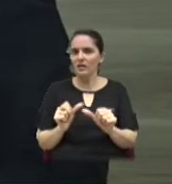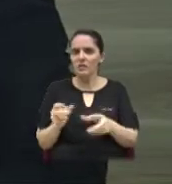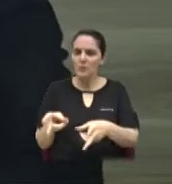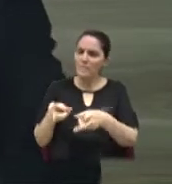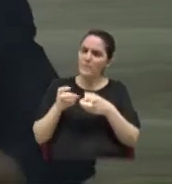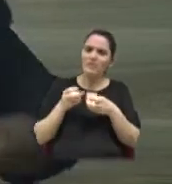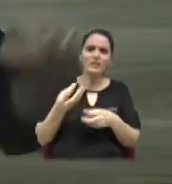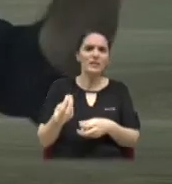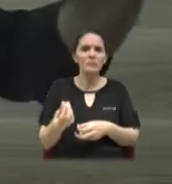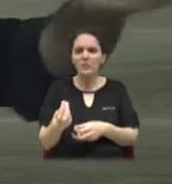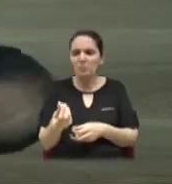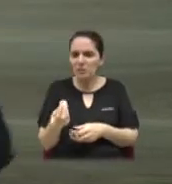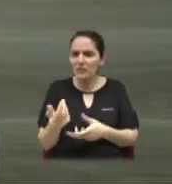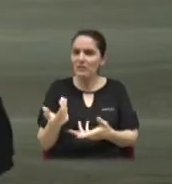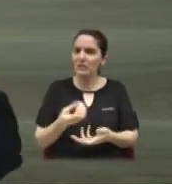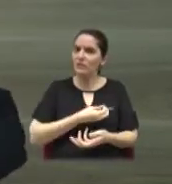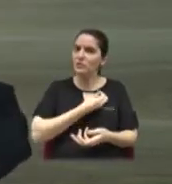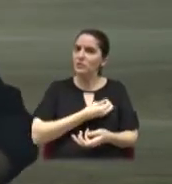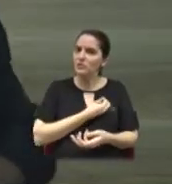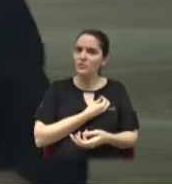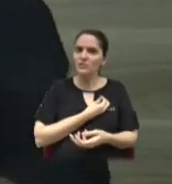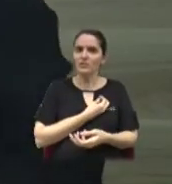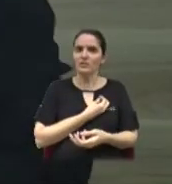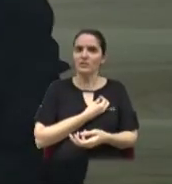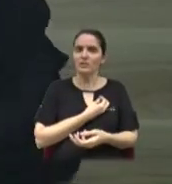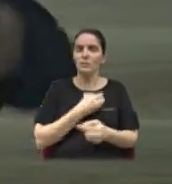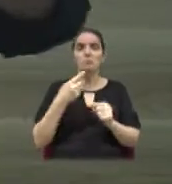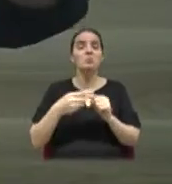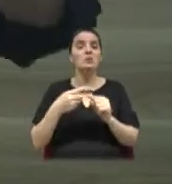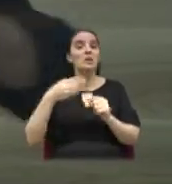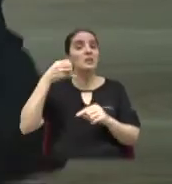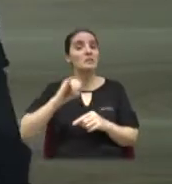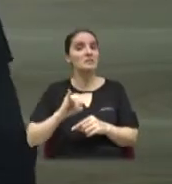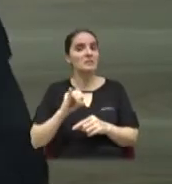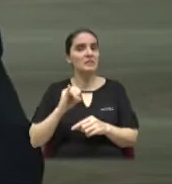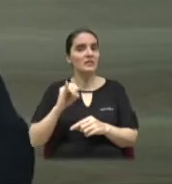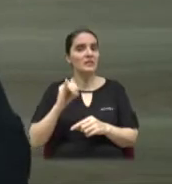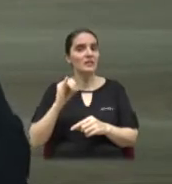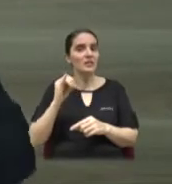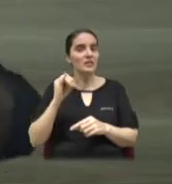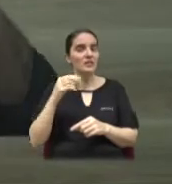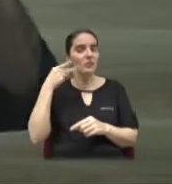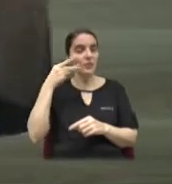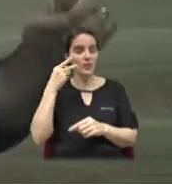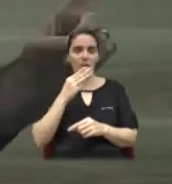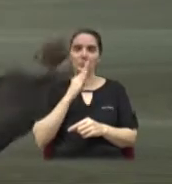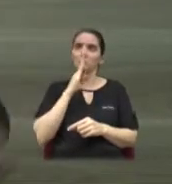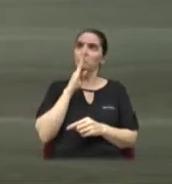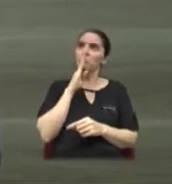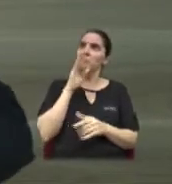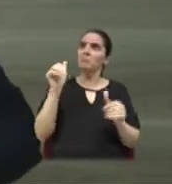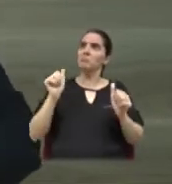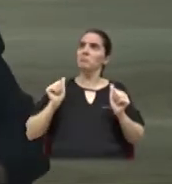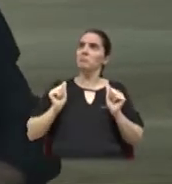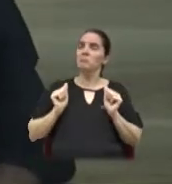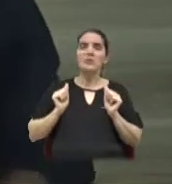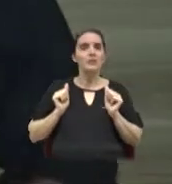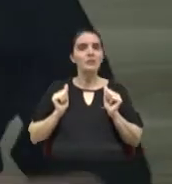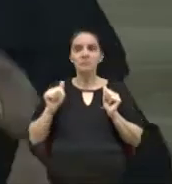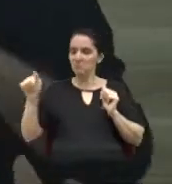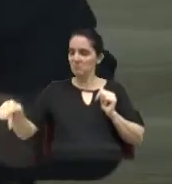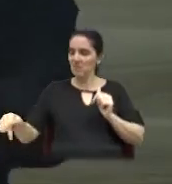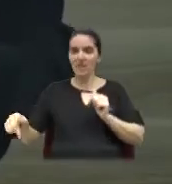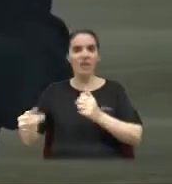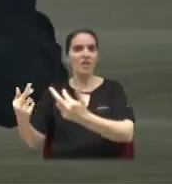do cidadão, porque se essa casa tivesse ficado muda, estaria lá do mesmo jeito. Lembrando apenas que, indiferentemente se é